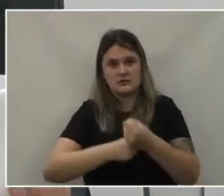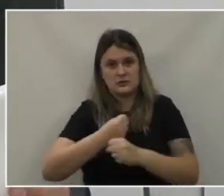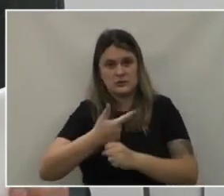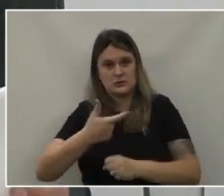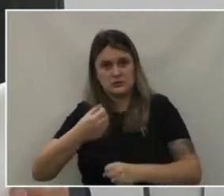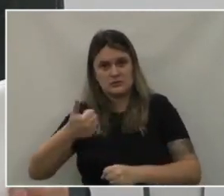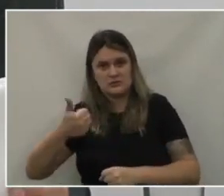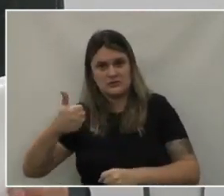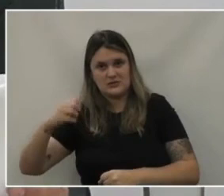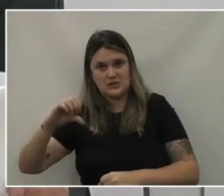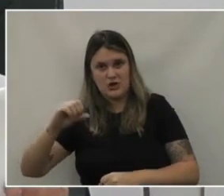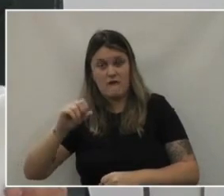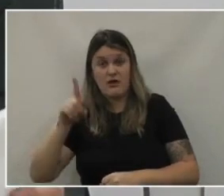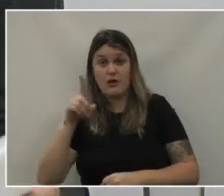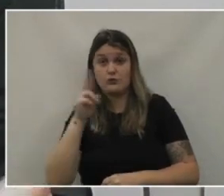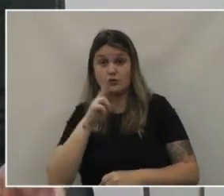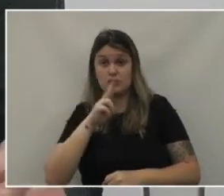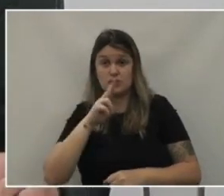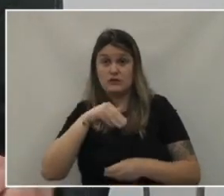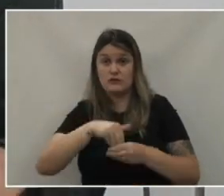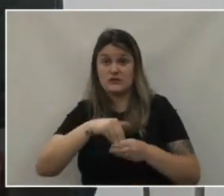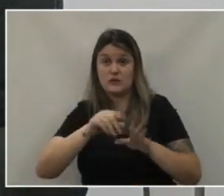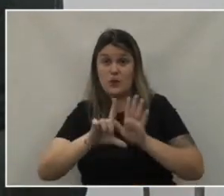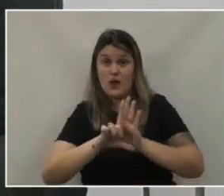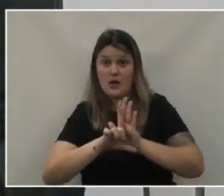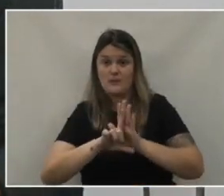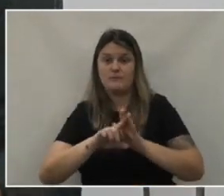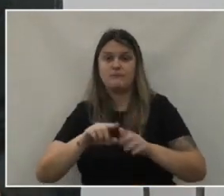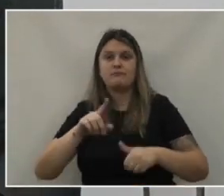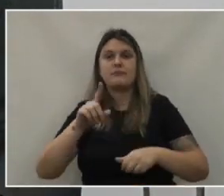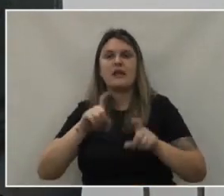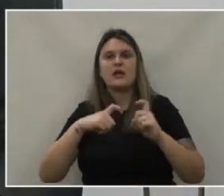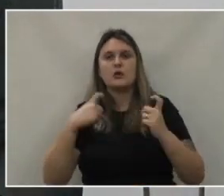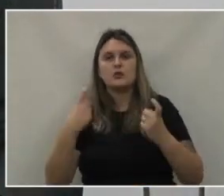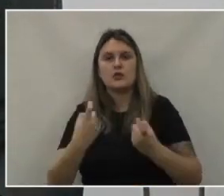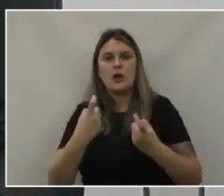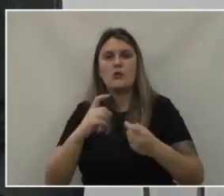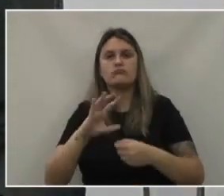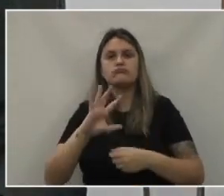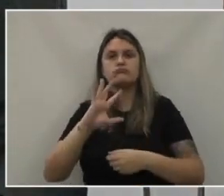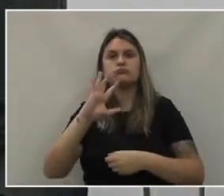que encontra-se em regime de urgência. A próxima reunião ordinária será no dia 2 de